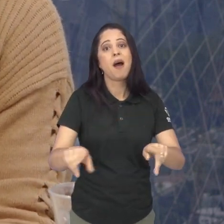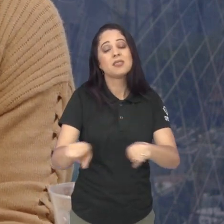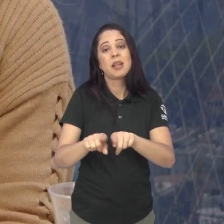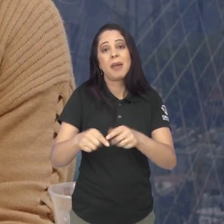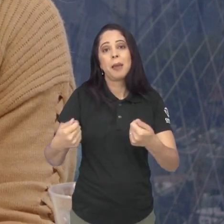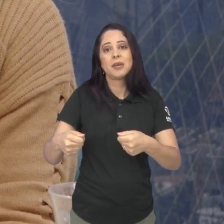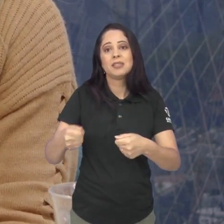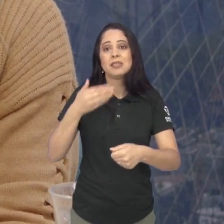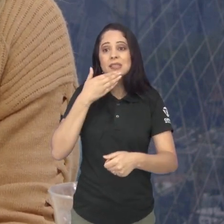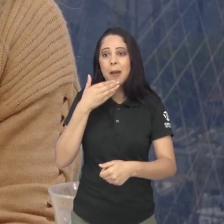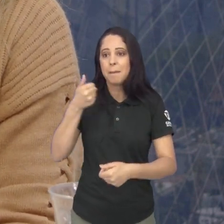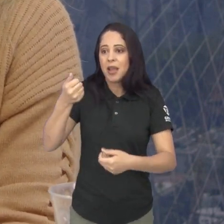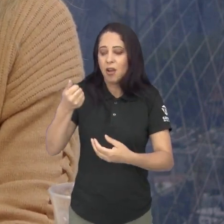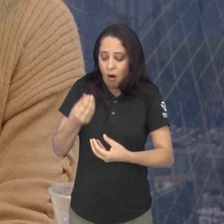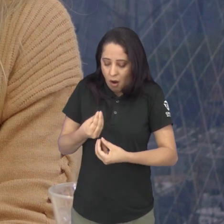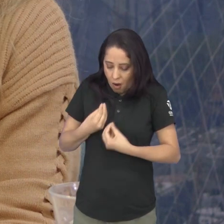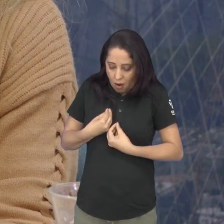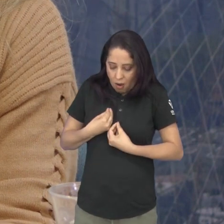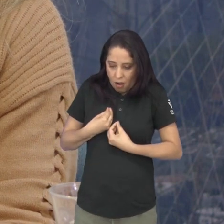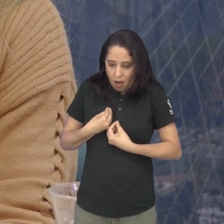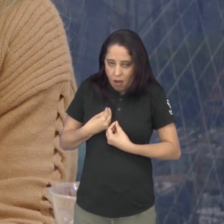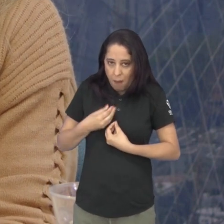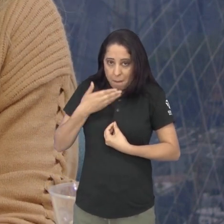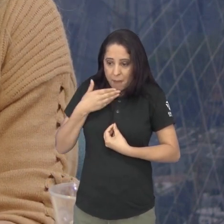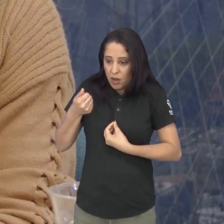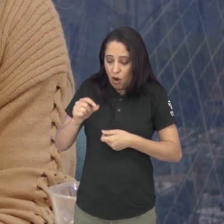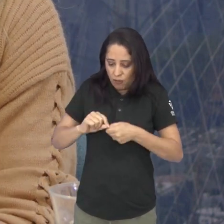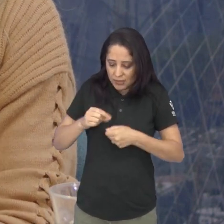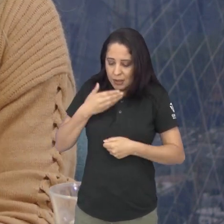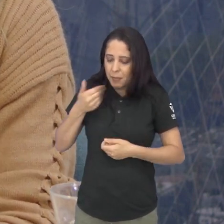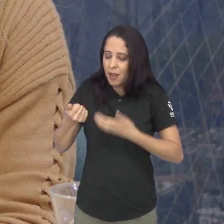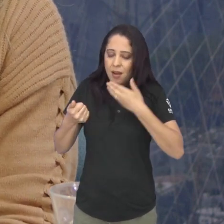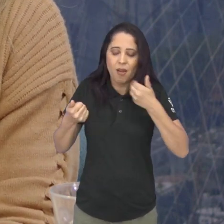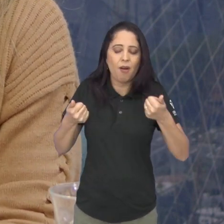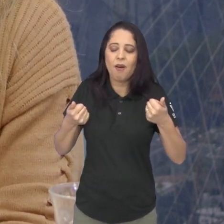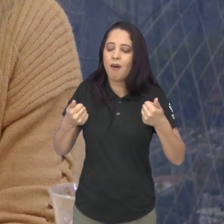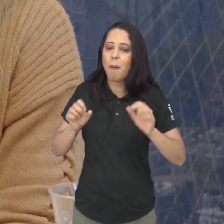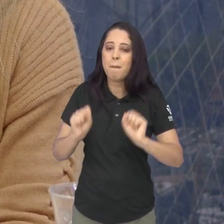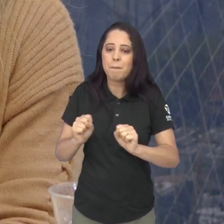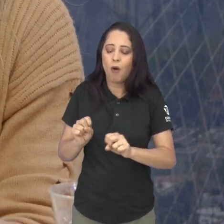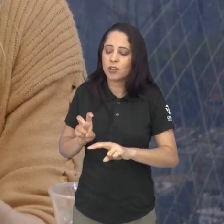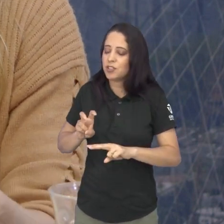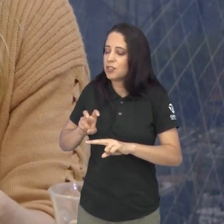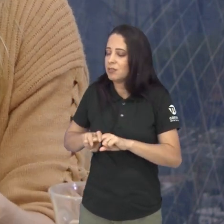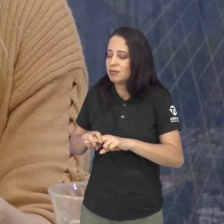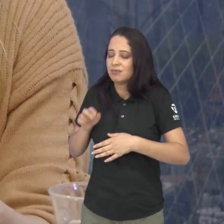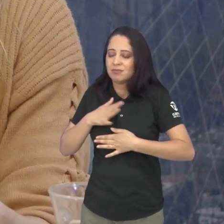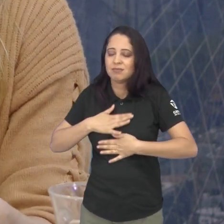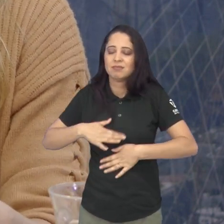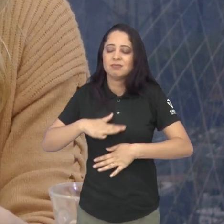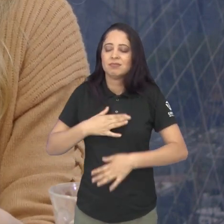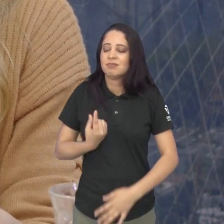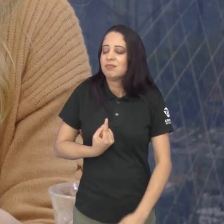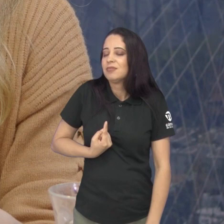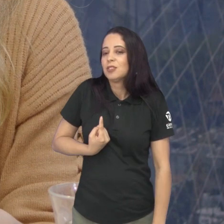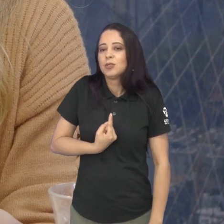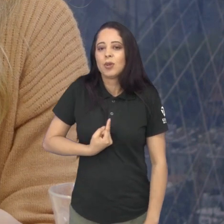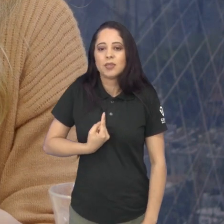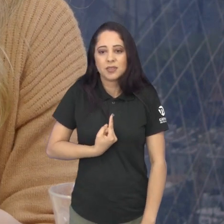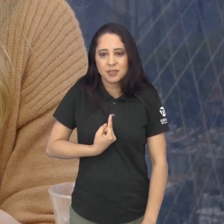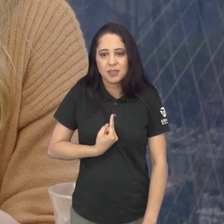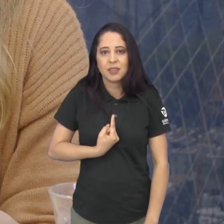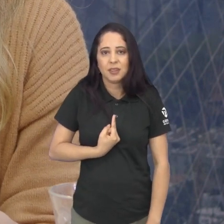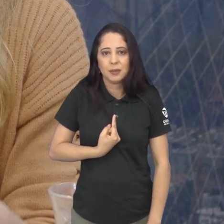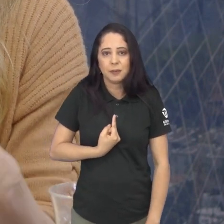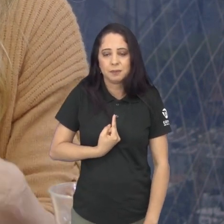para você também, né? Entender justamente isso. Que você tem o seu momento, você tem... A gente